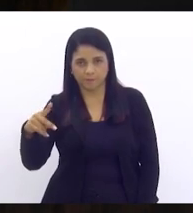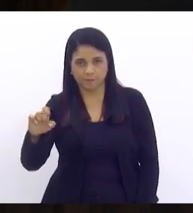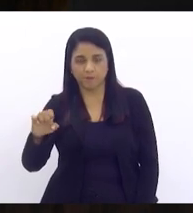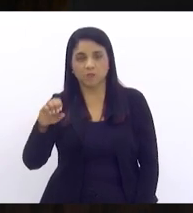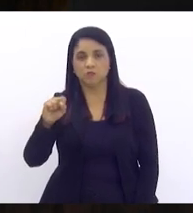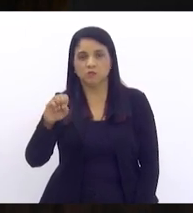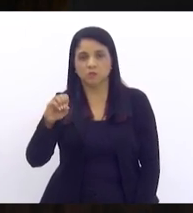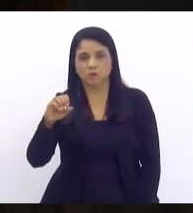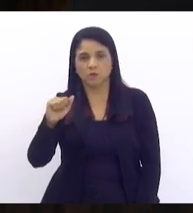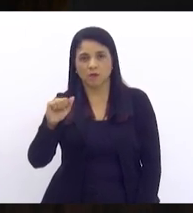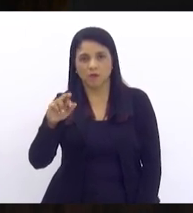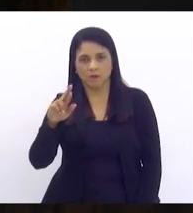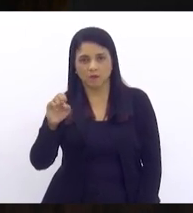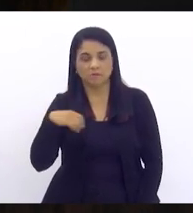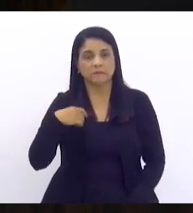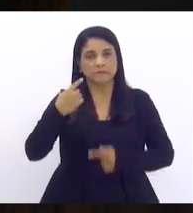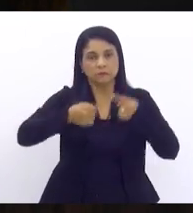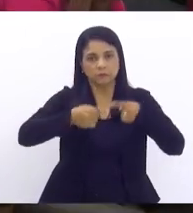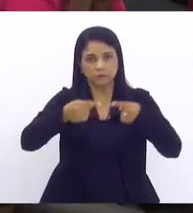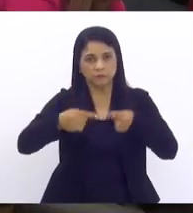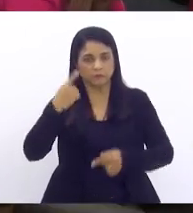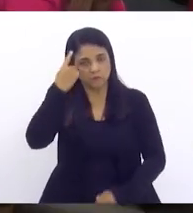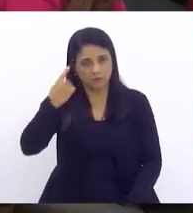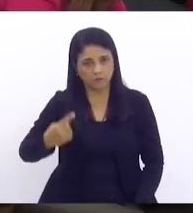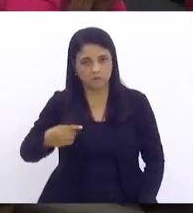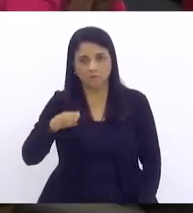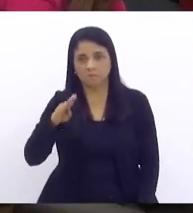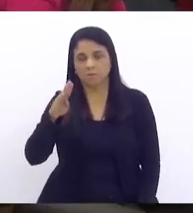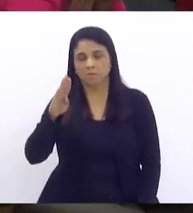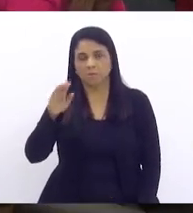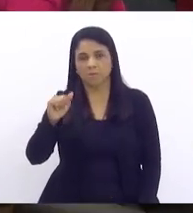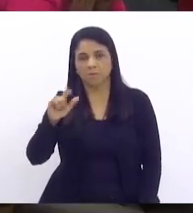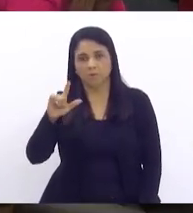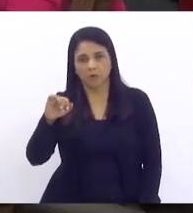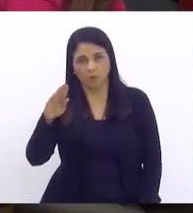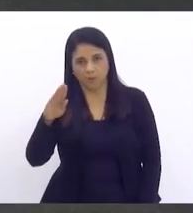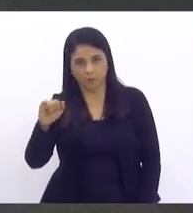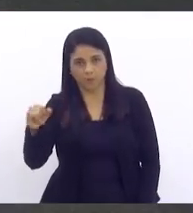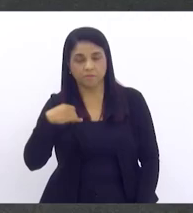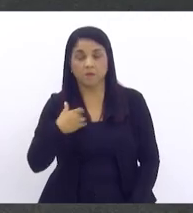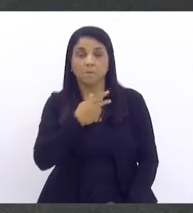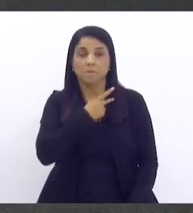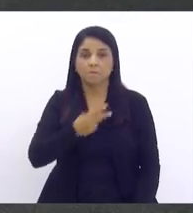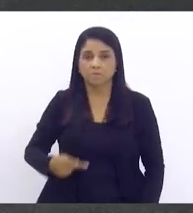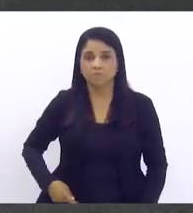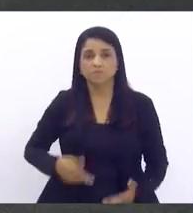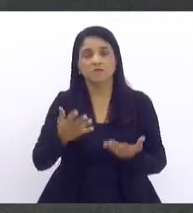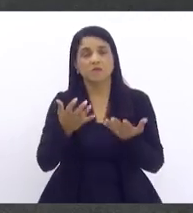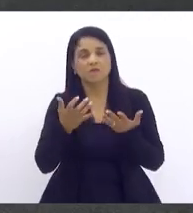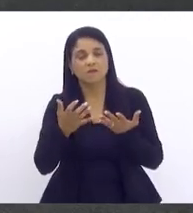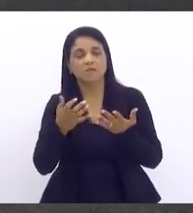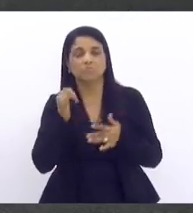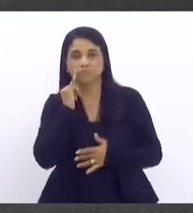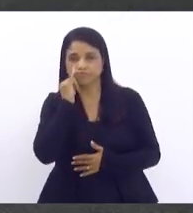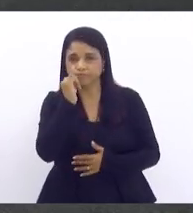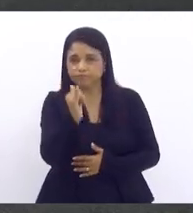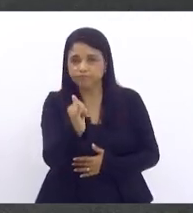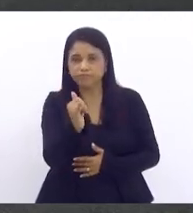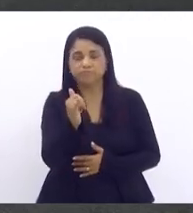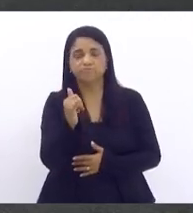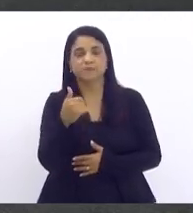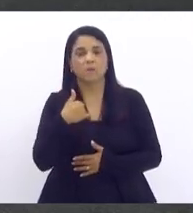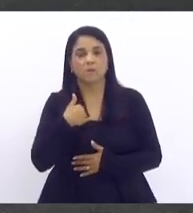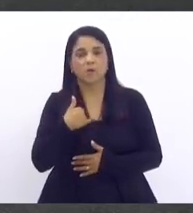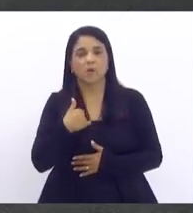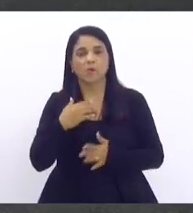discutir, deputada Dani Balbi. Presidente, queria só manifestar aqui o